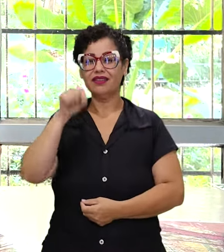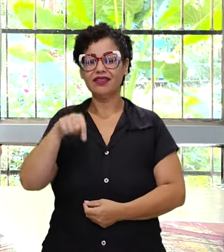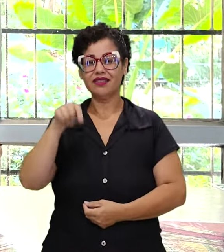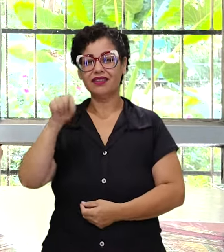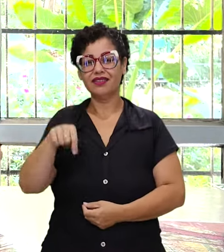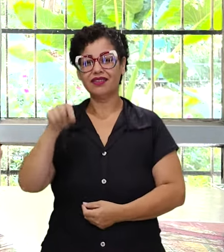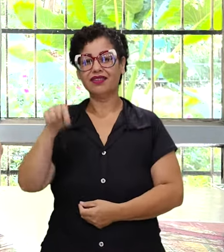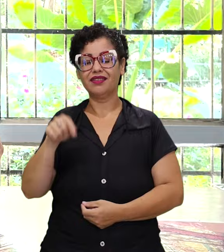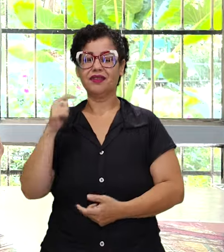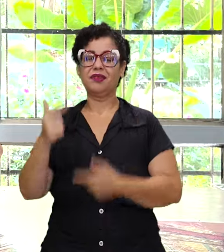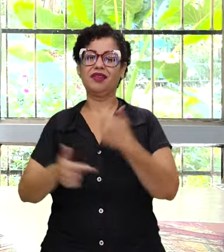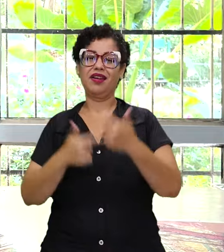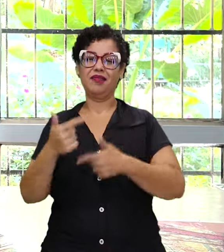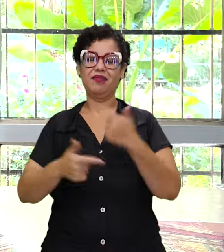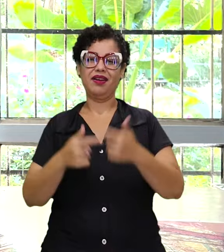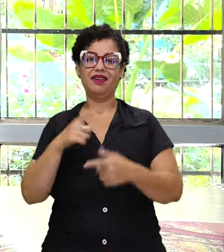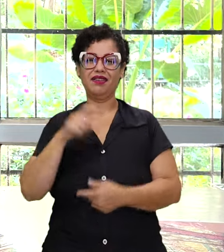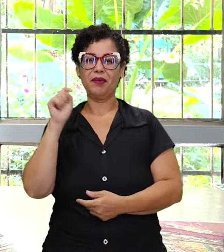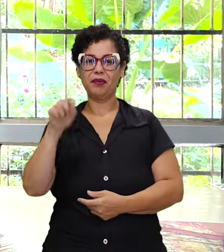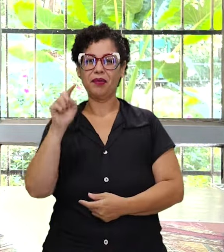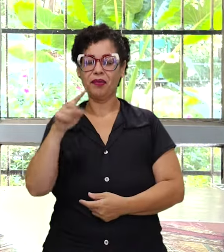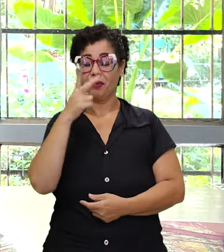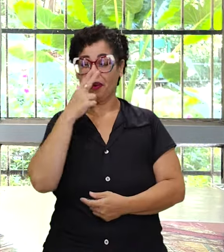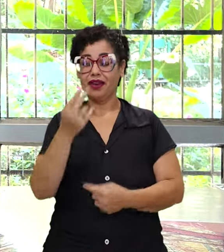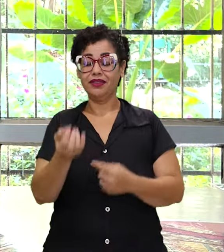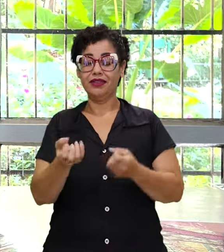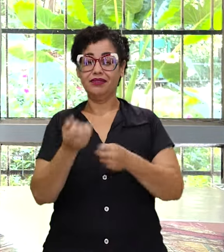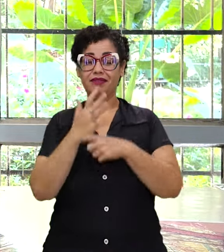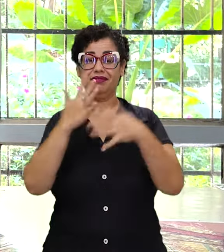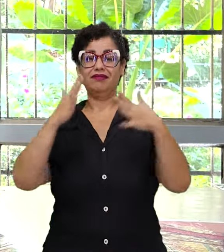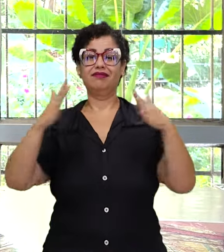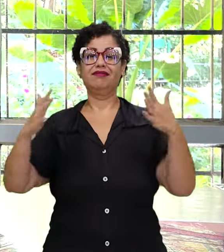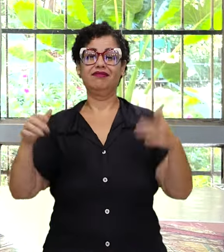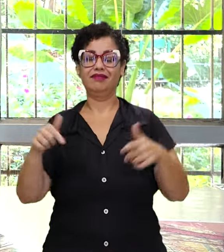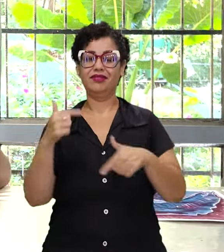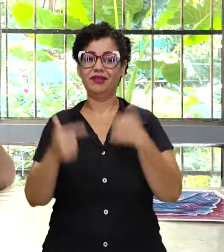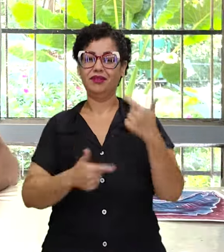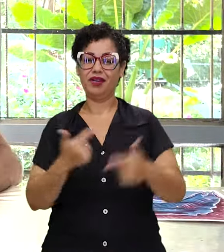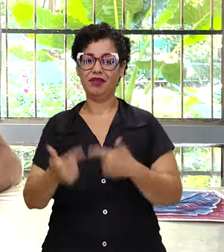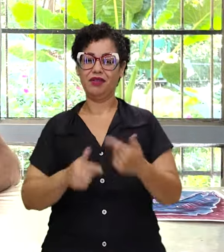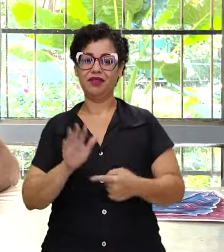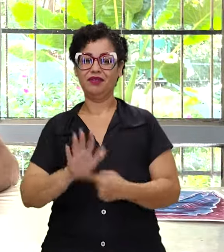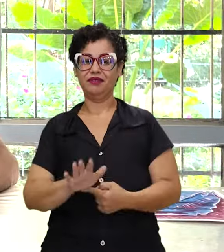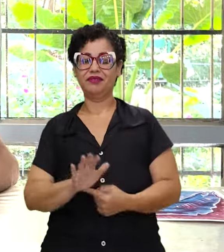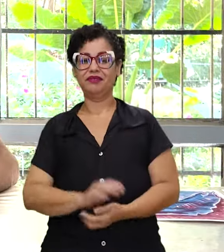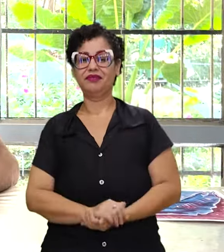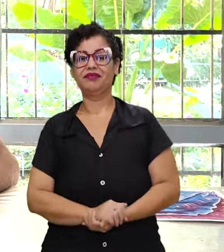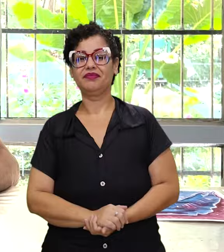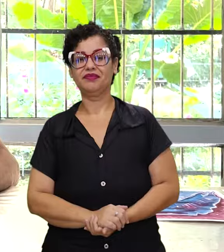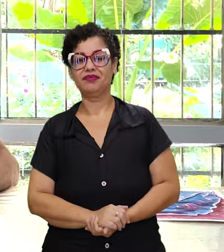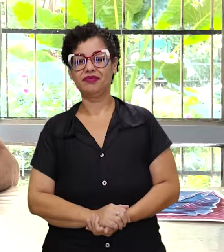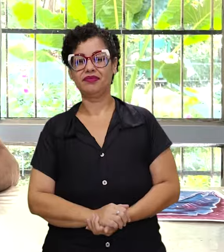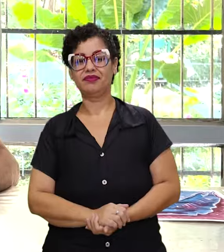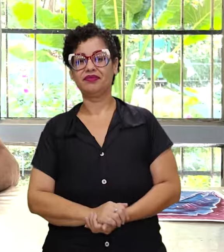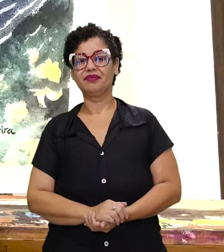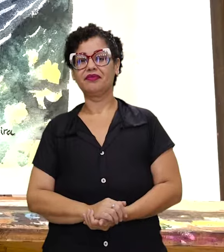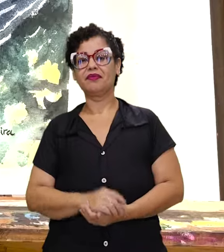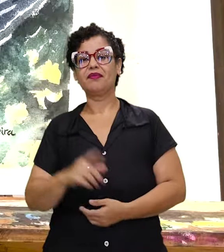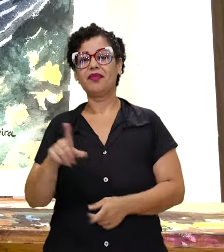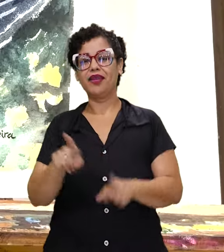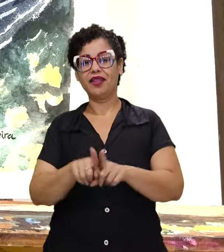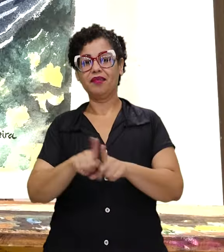esse trabalho, para criar esses pontos luminosos no trabalho. Eu trabalho a técnica pura